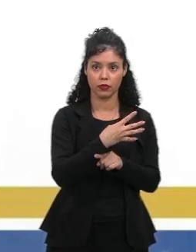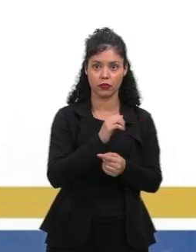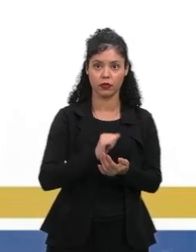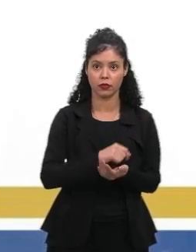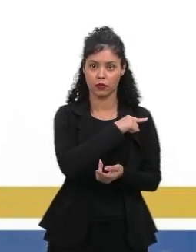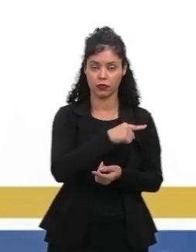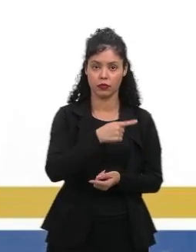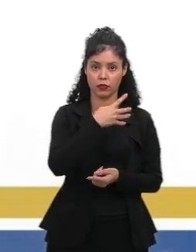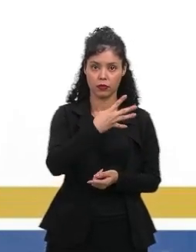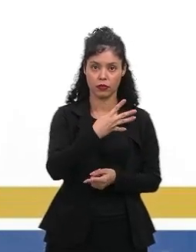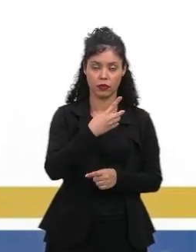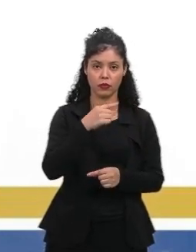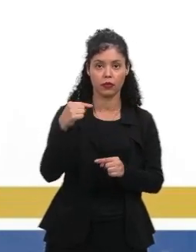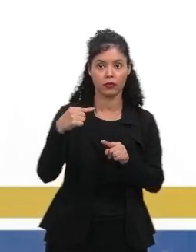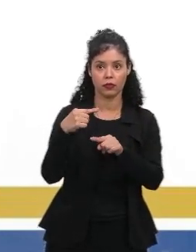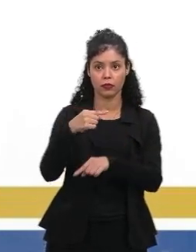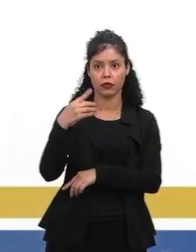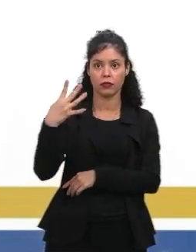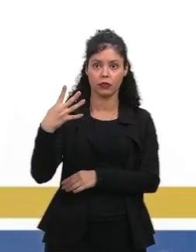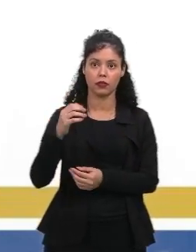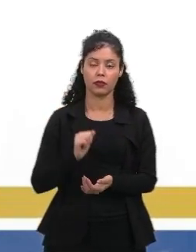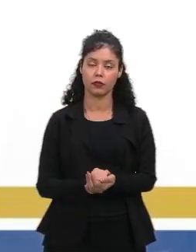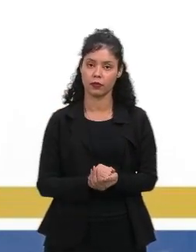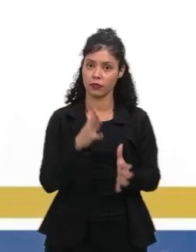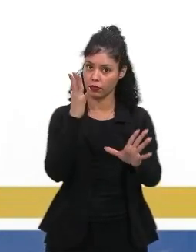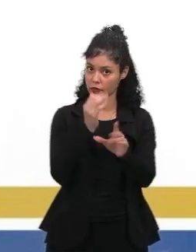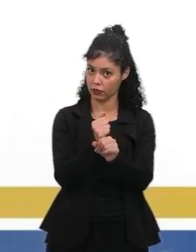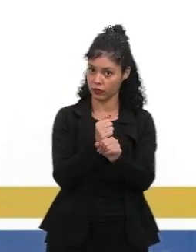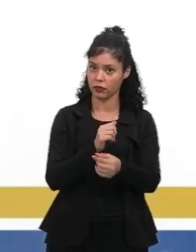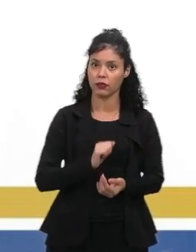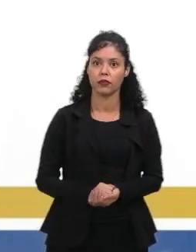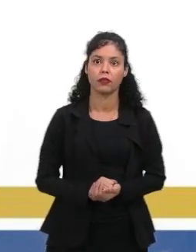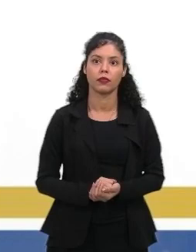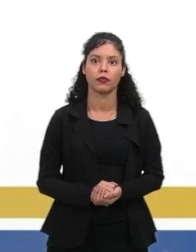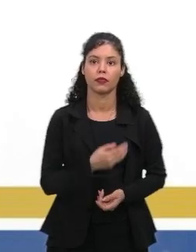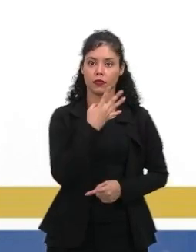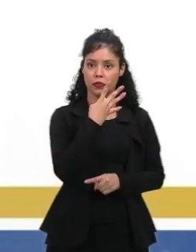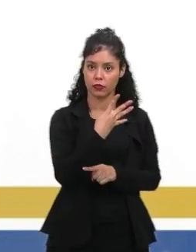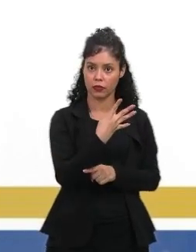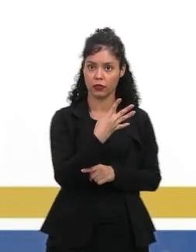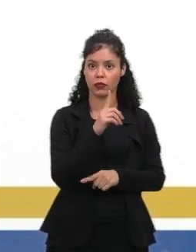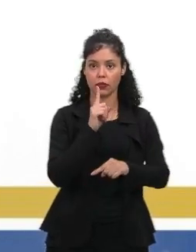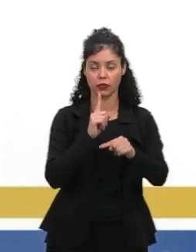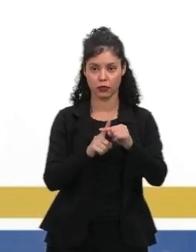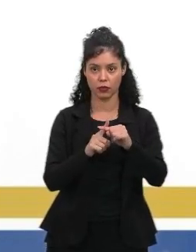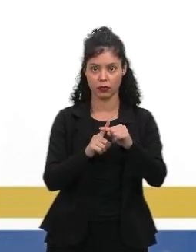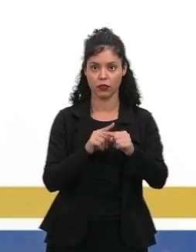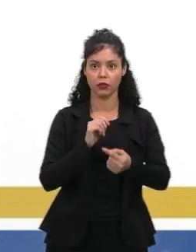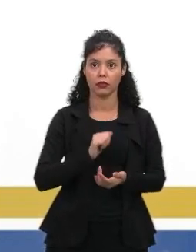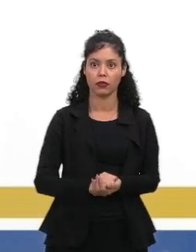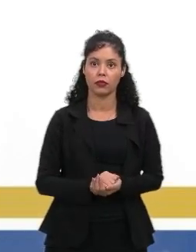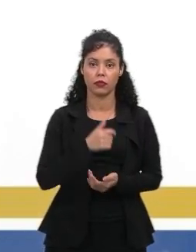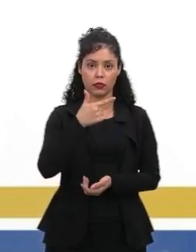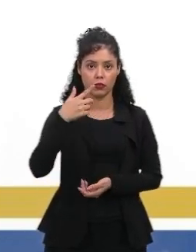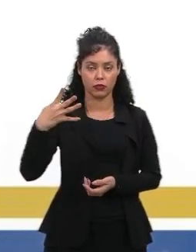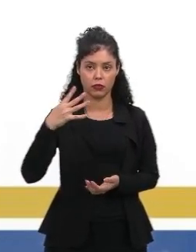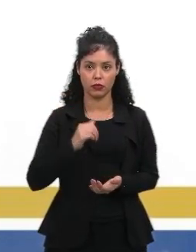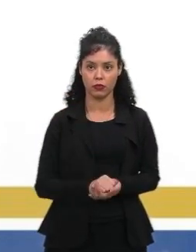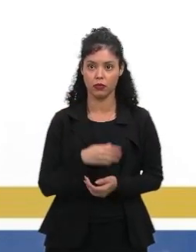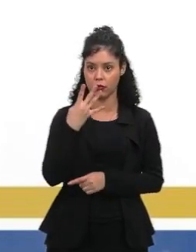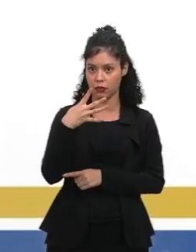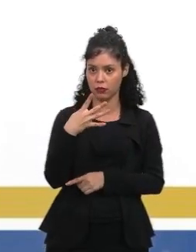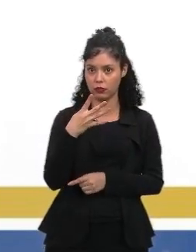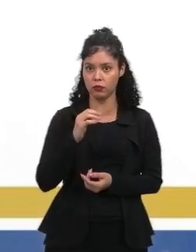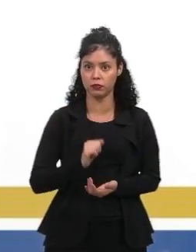4 vezes menos 3. Menos vezes menos é mais. 4 vezes 3, 12. 12 vezes 2, 24. Então, tem um 4